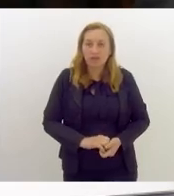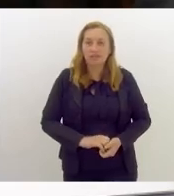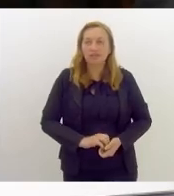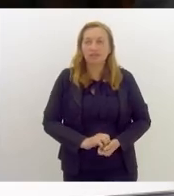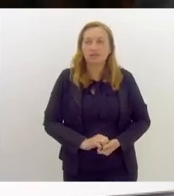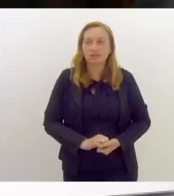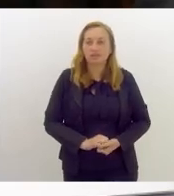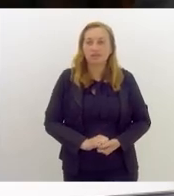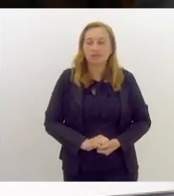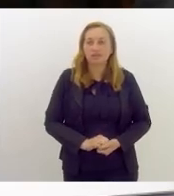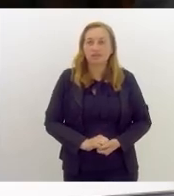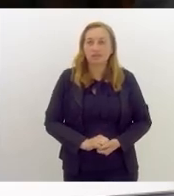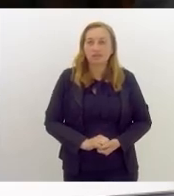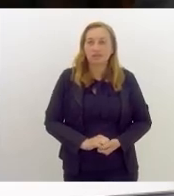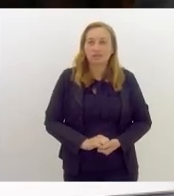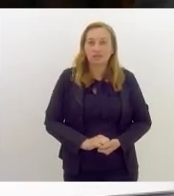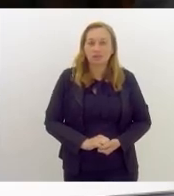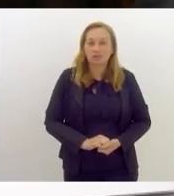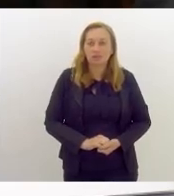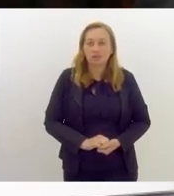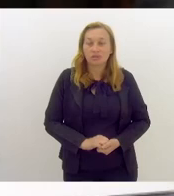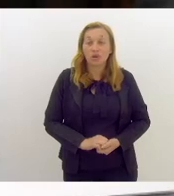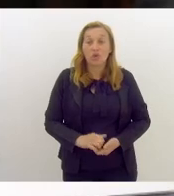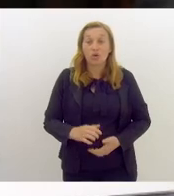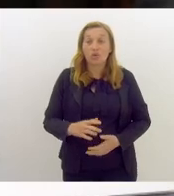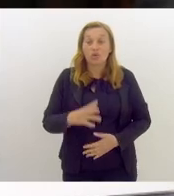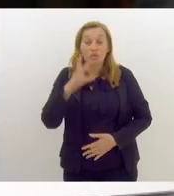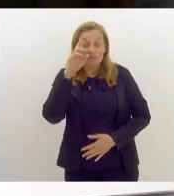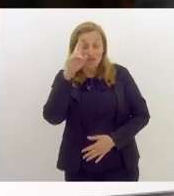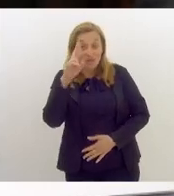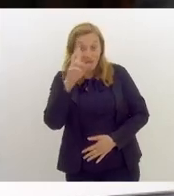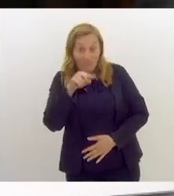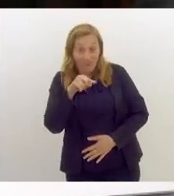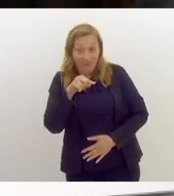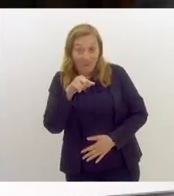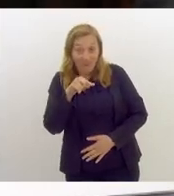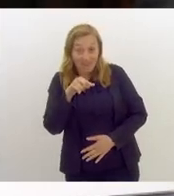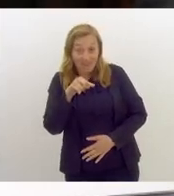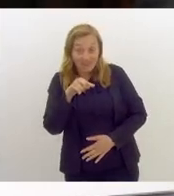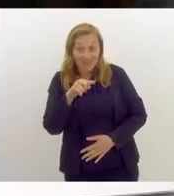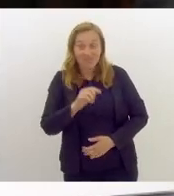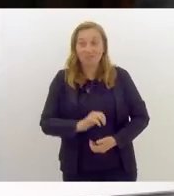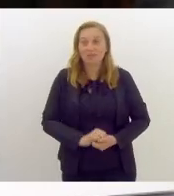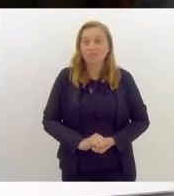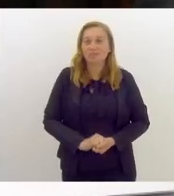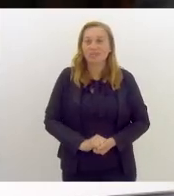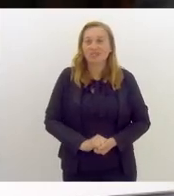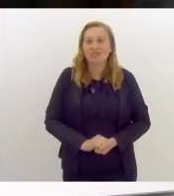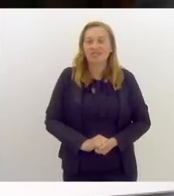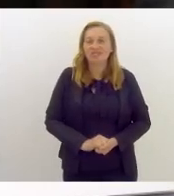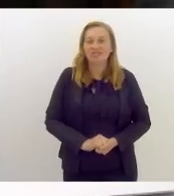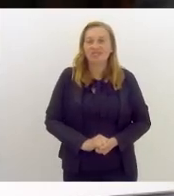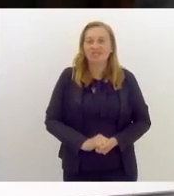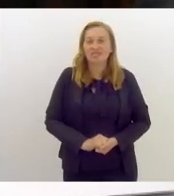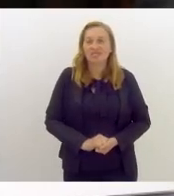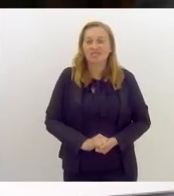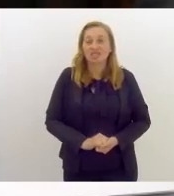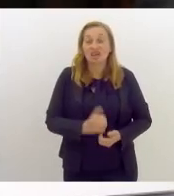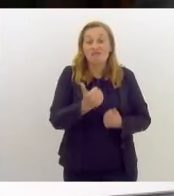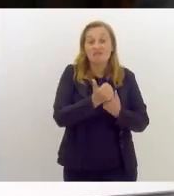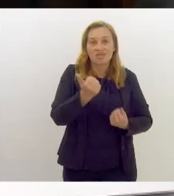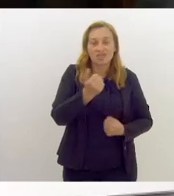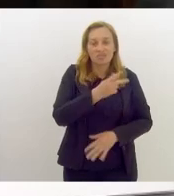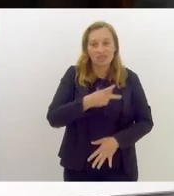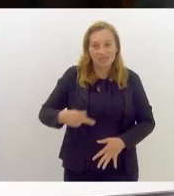pelo espelho que o senhor é não só como vice-presidente